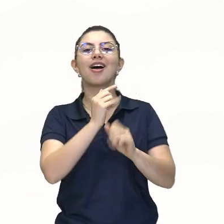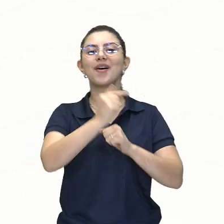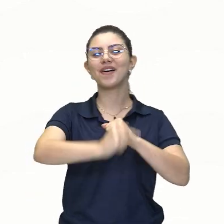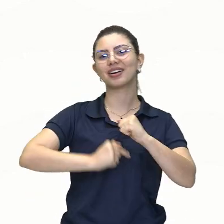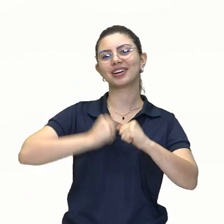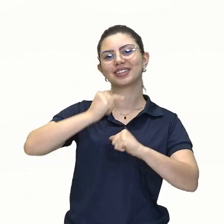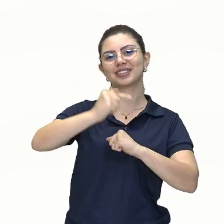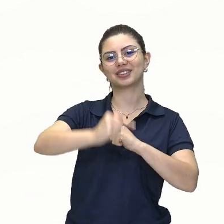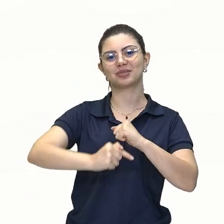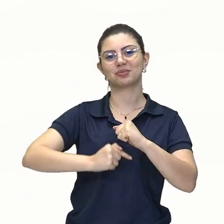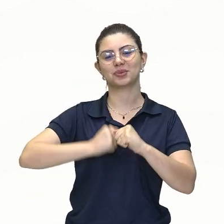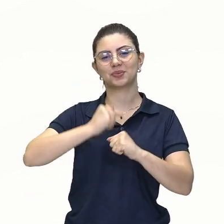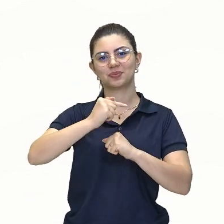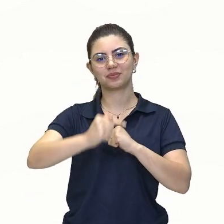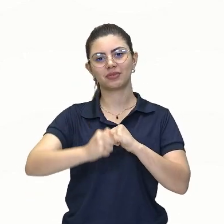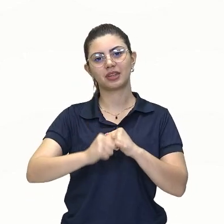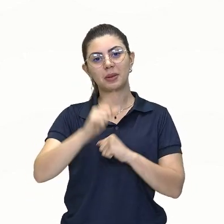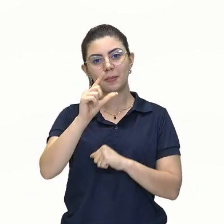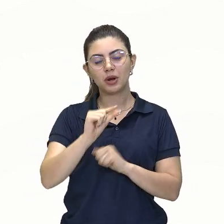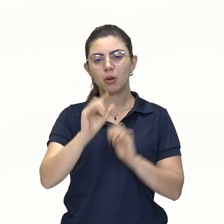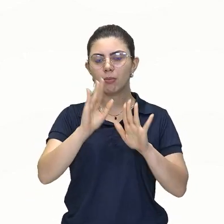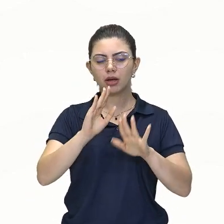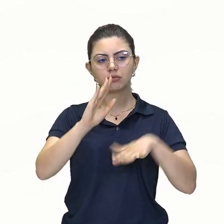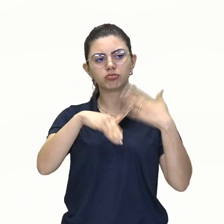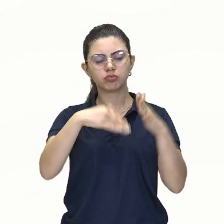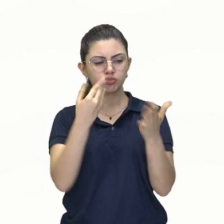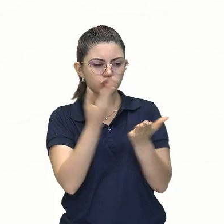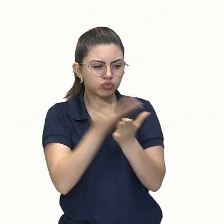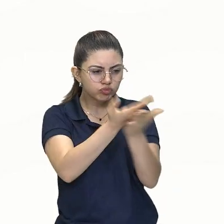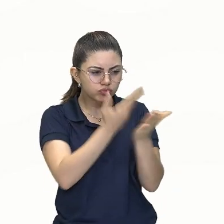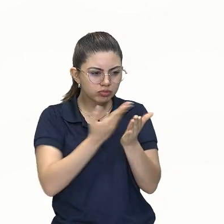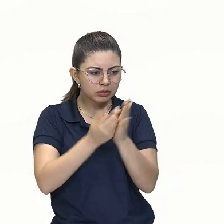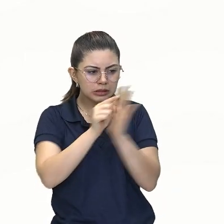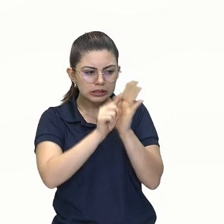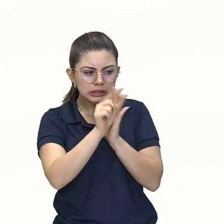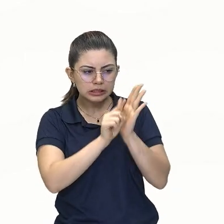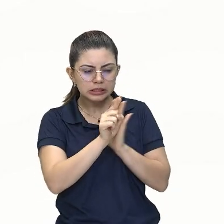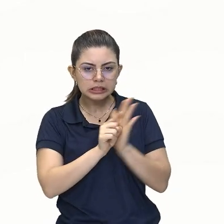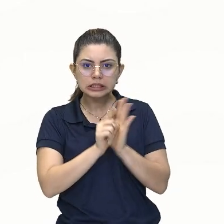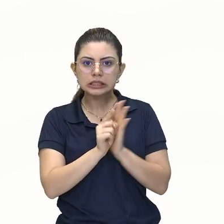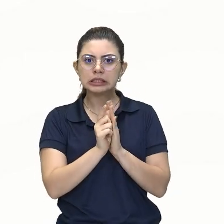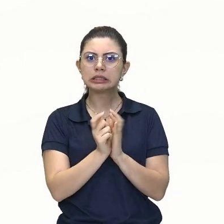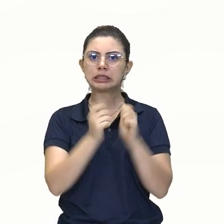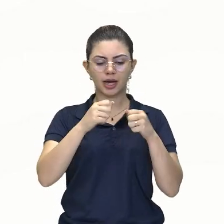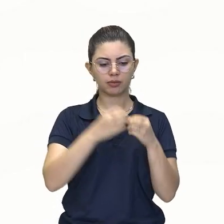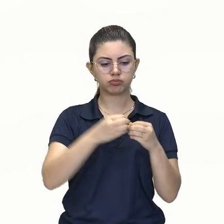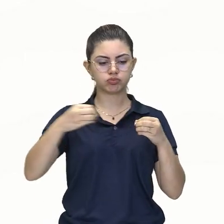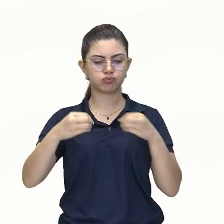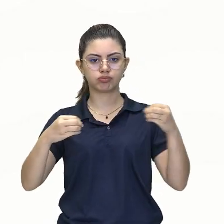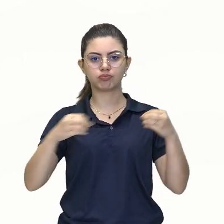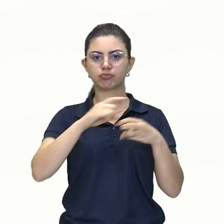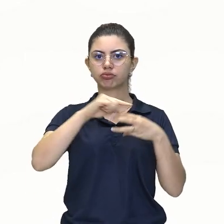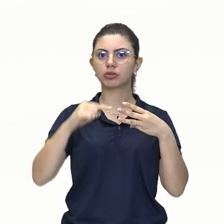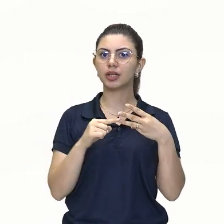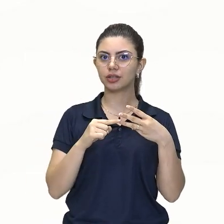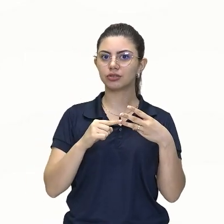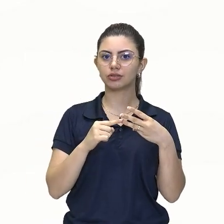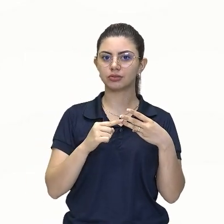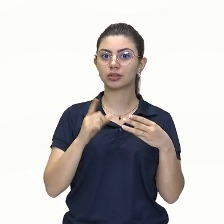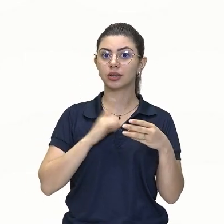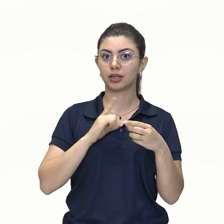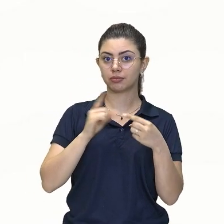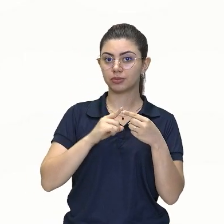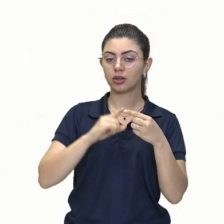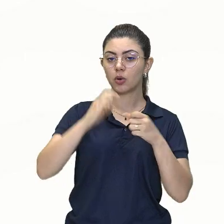que o átomo fosse a menor, mas depois descobriu-se que o átomo também pode ser subdividido em 3 partículas. O